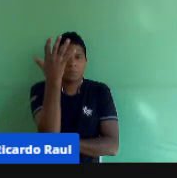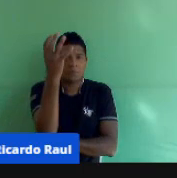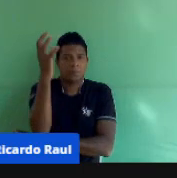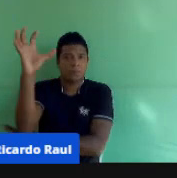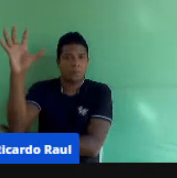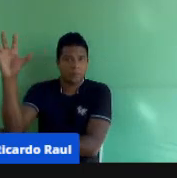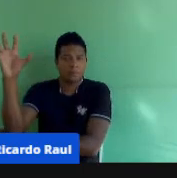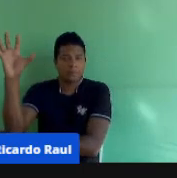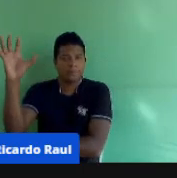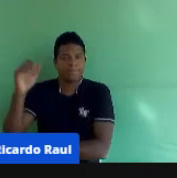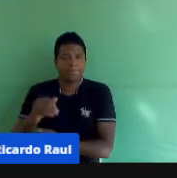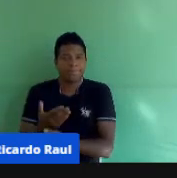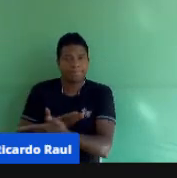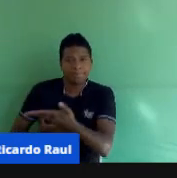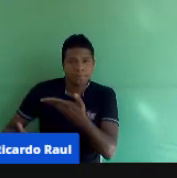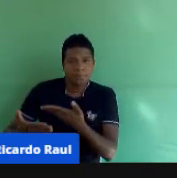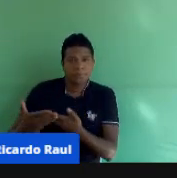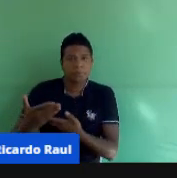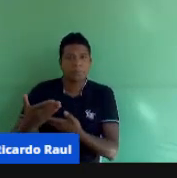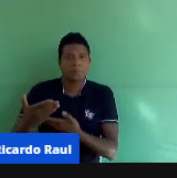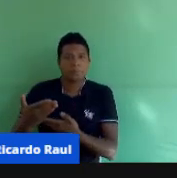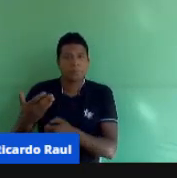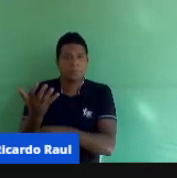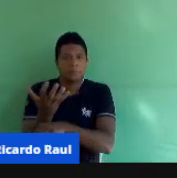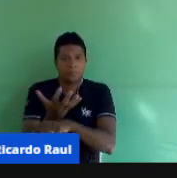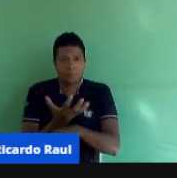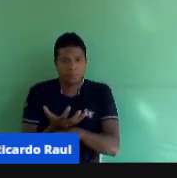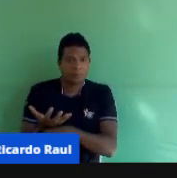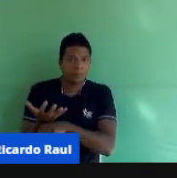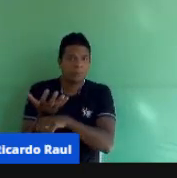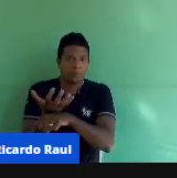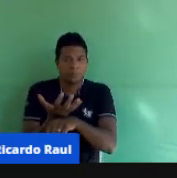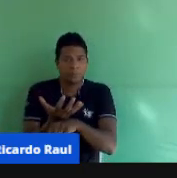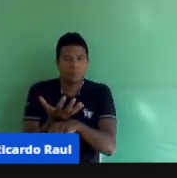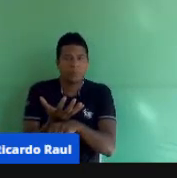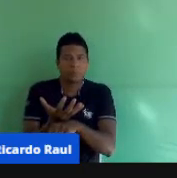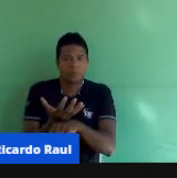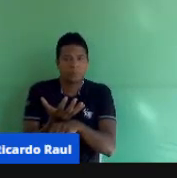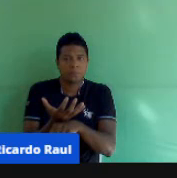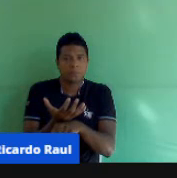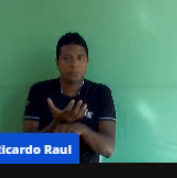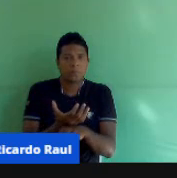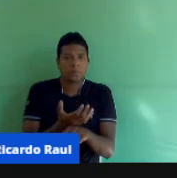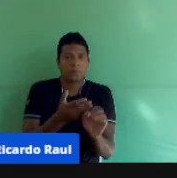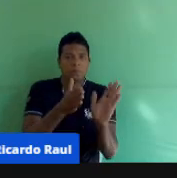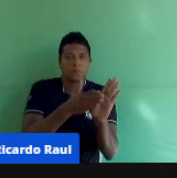trabalho interdisciplinar. Na verdade, não é nem possível. Nos documentos, eles já requerem que a